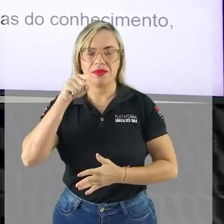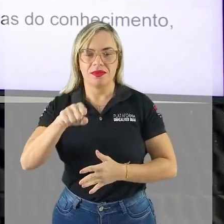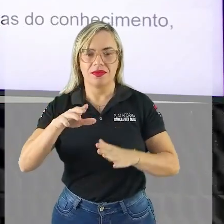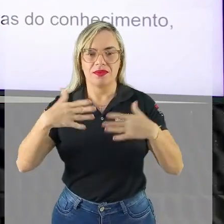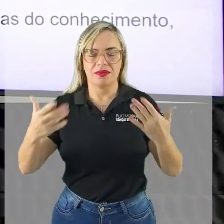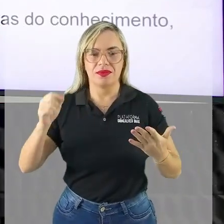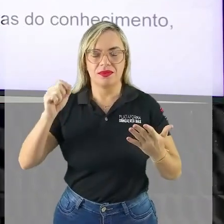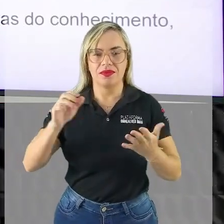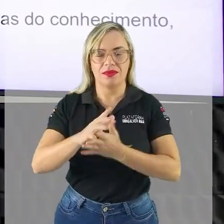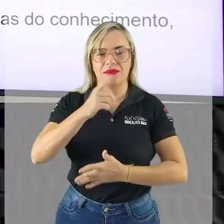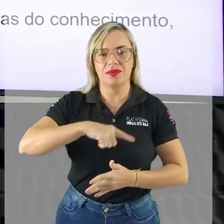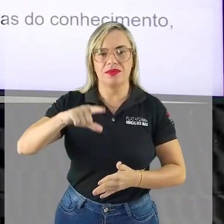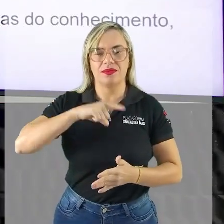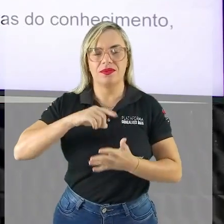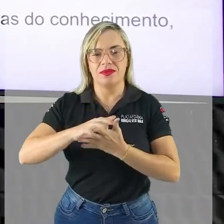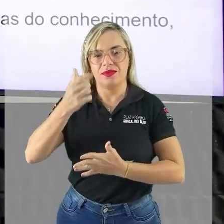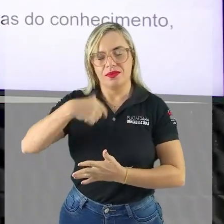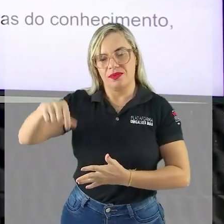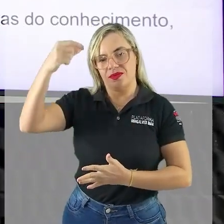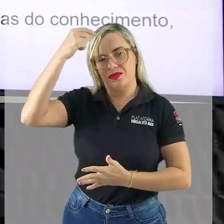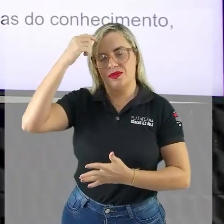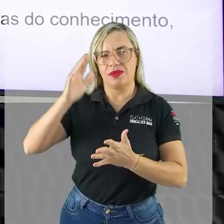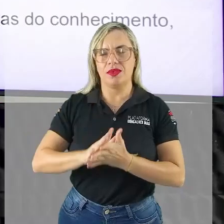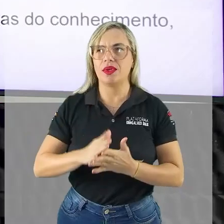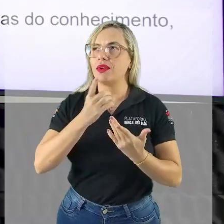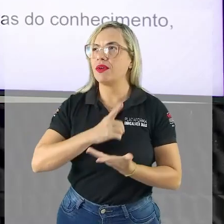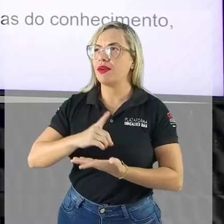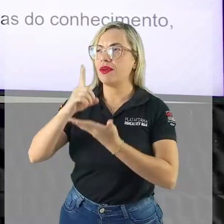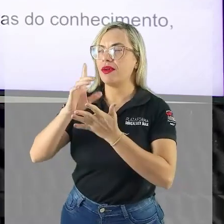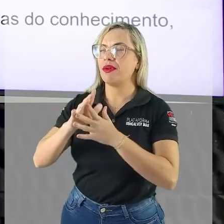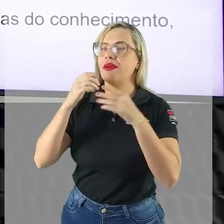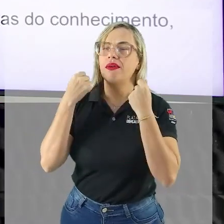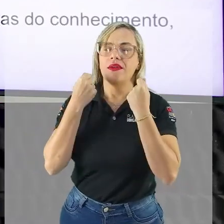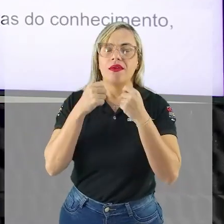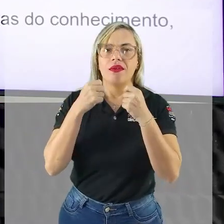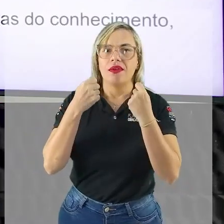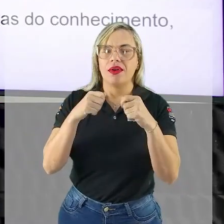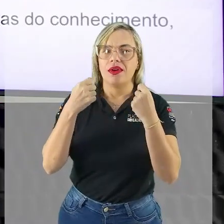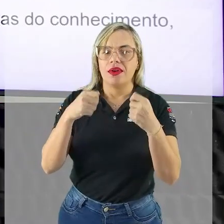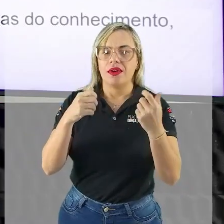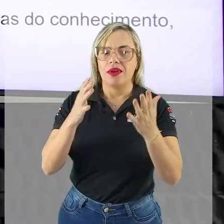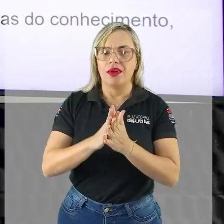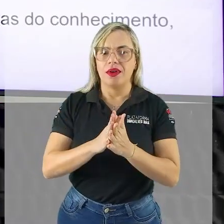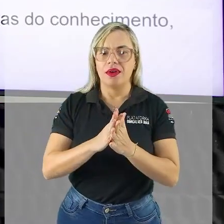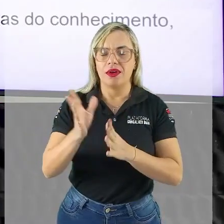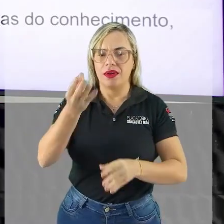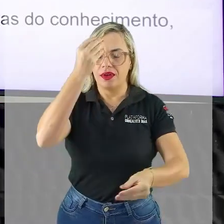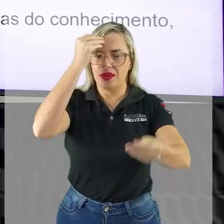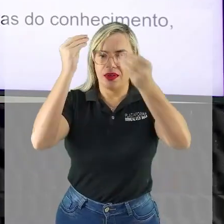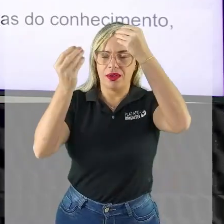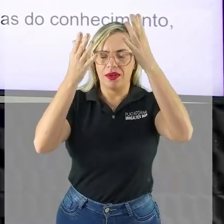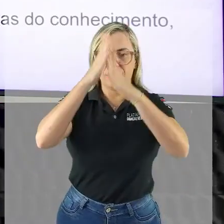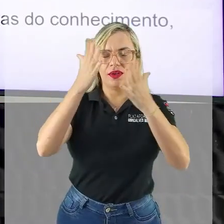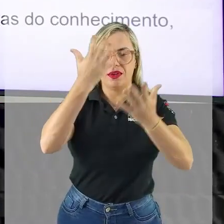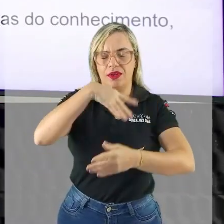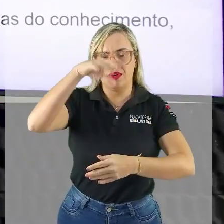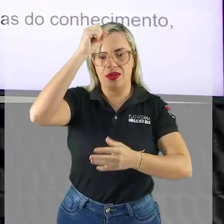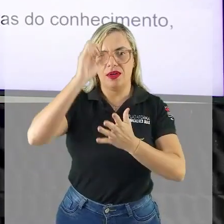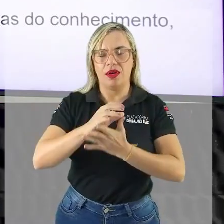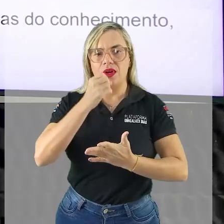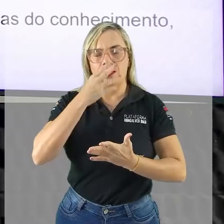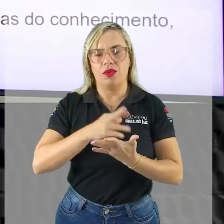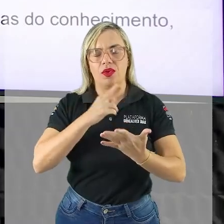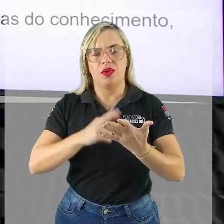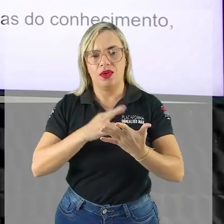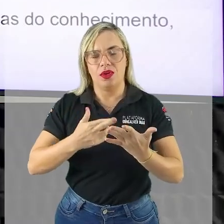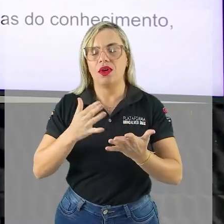vocês que pensam da seguinte maneira: meu Deus, eu preciso de repertório para fazer uma boa redação.